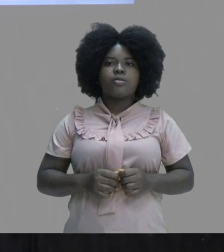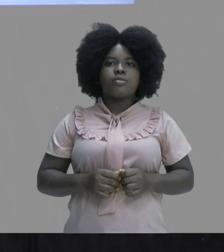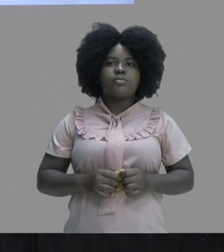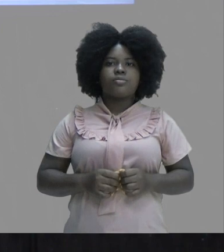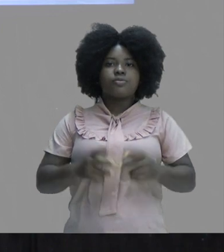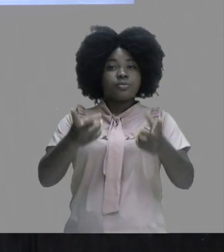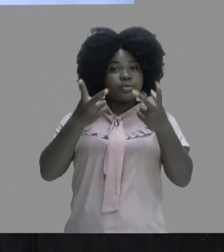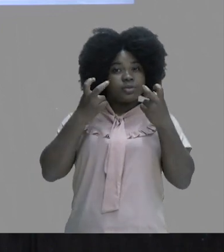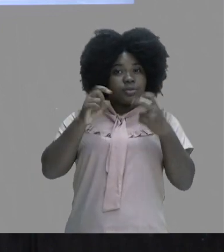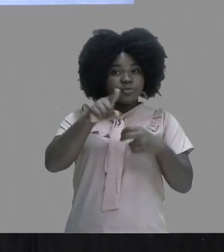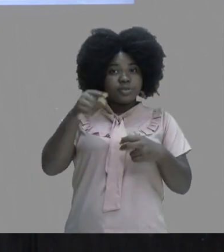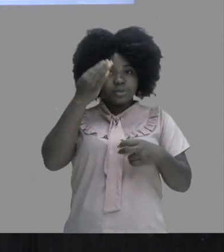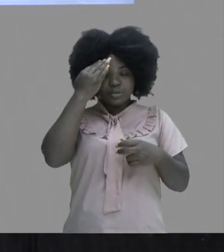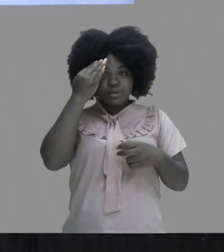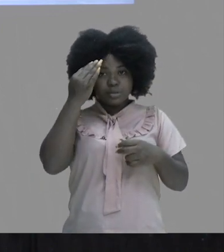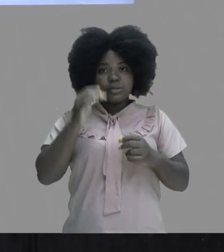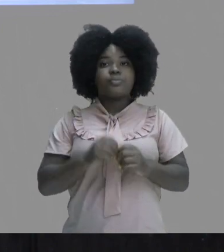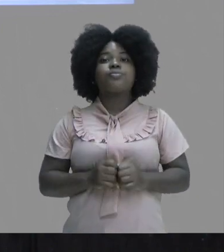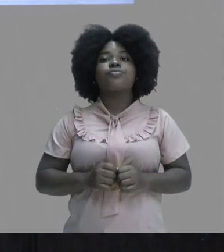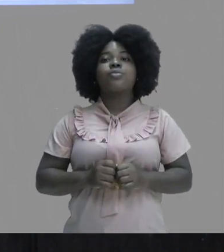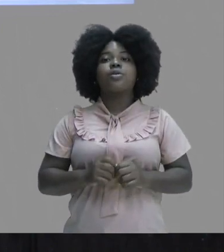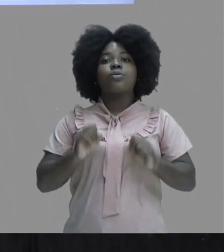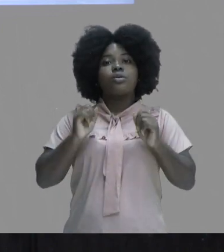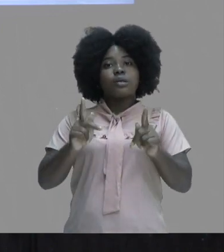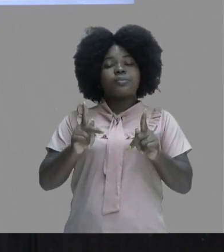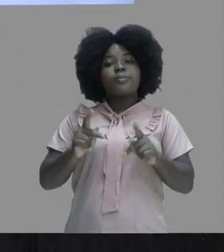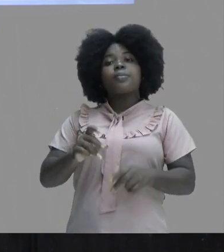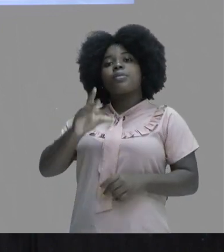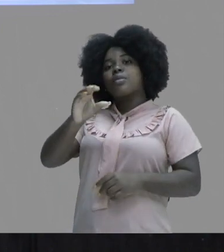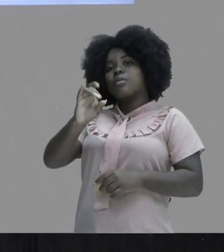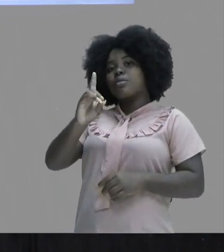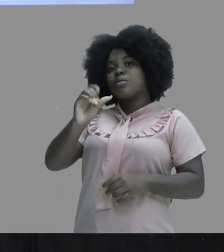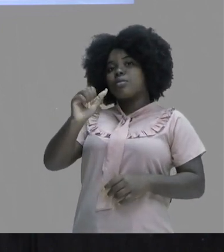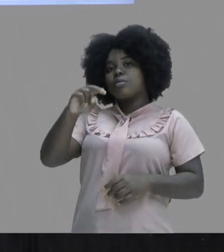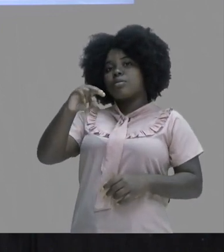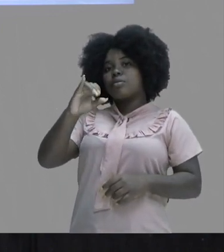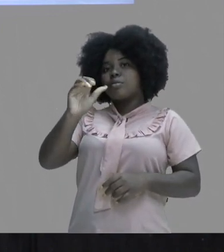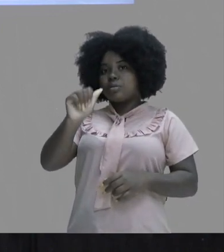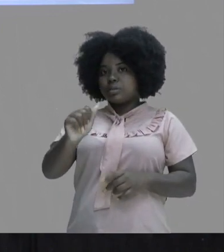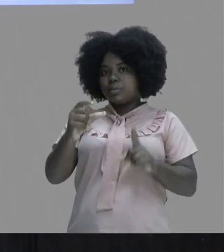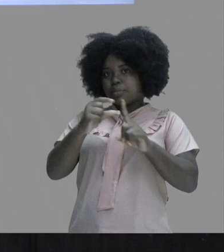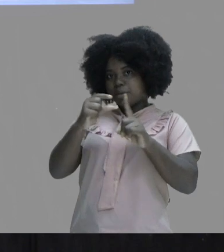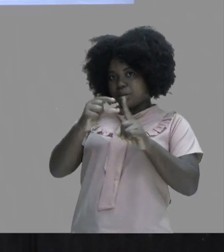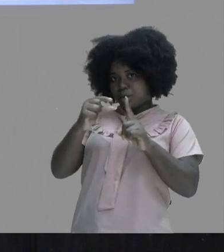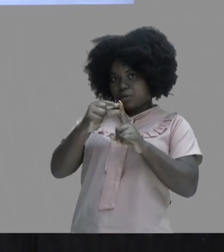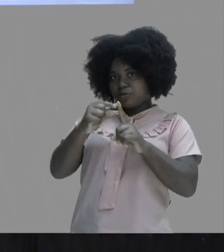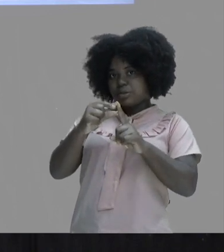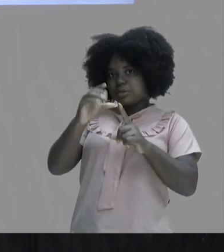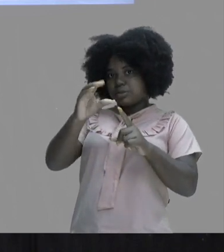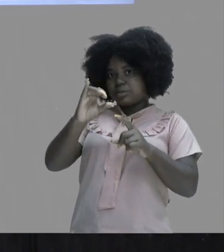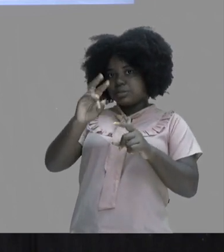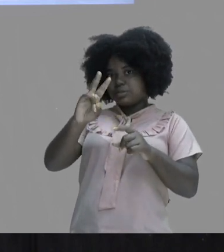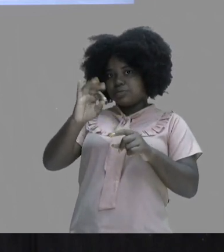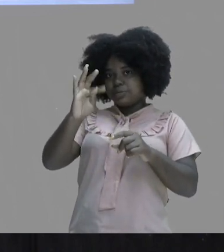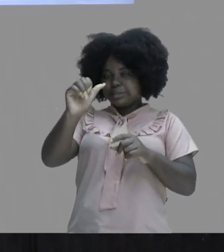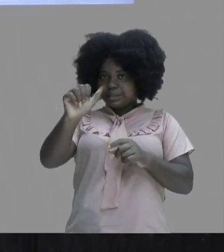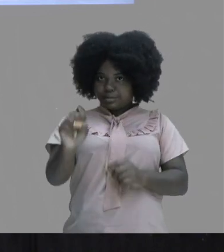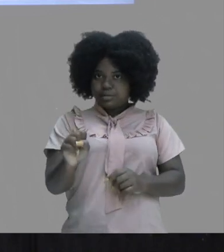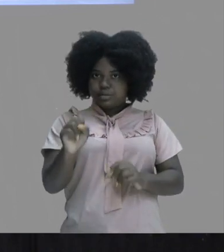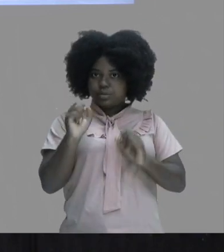entendeu. Cidadania vem de cidade. Cidade vem de civitas, em